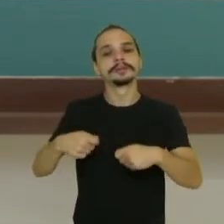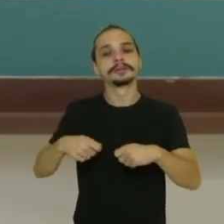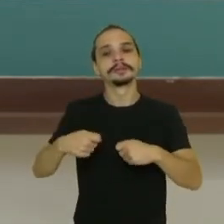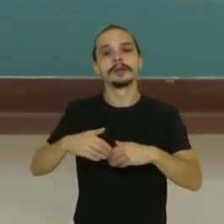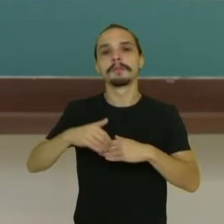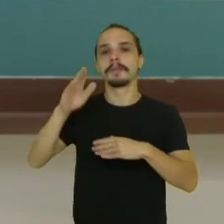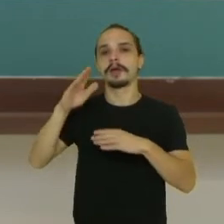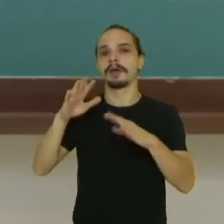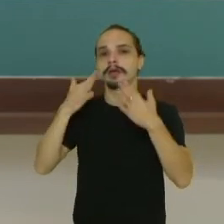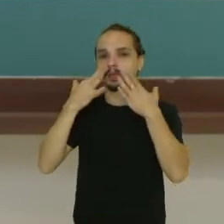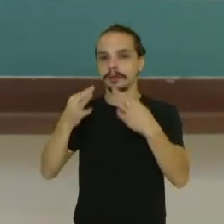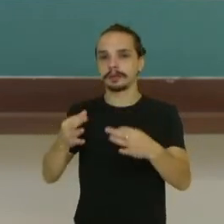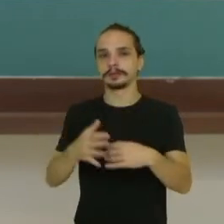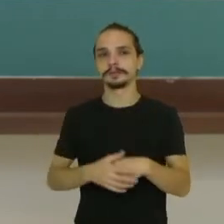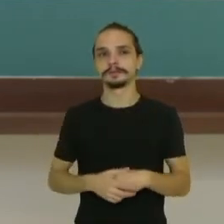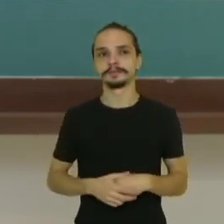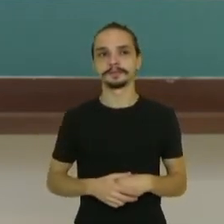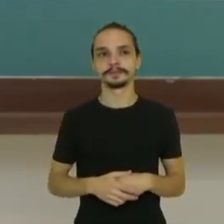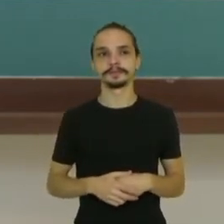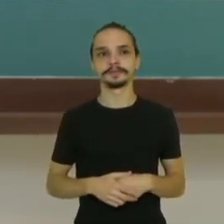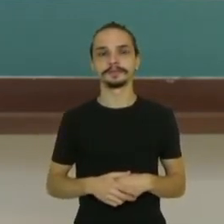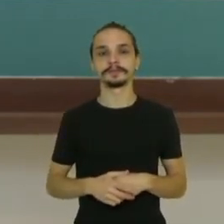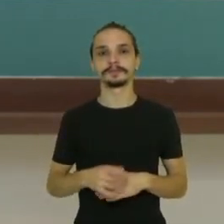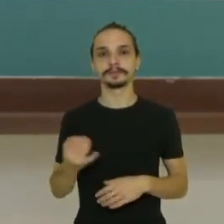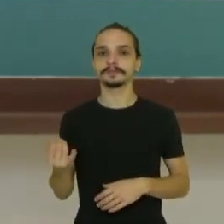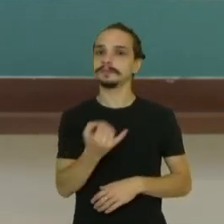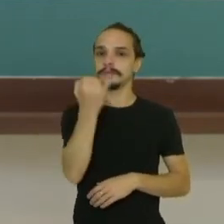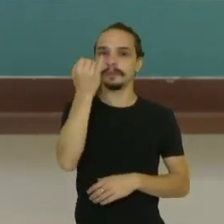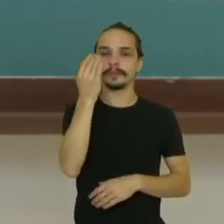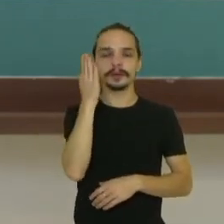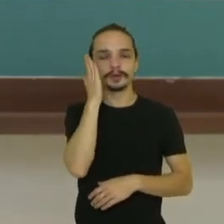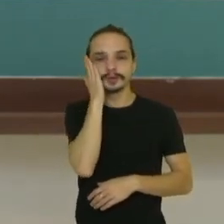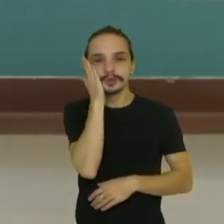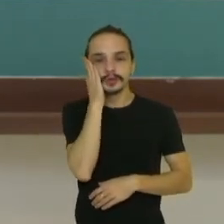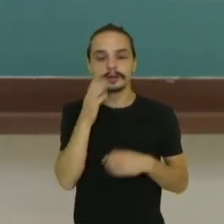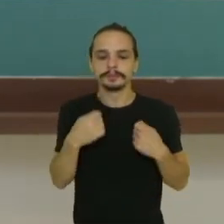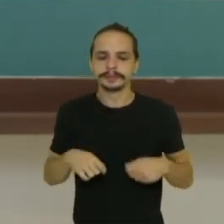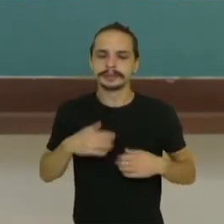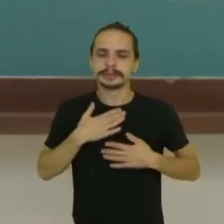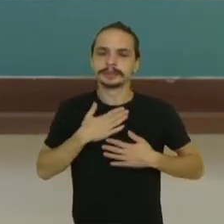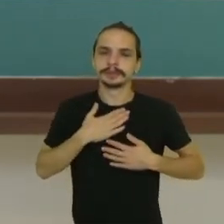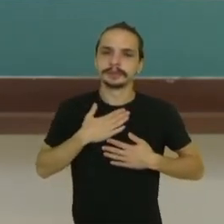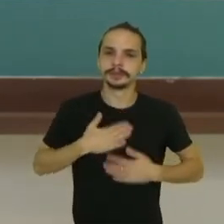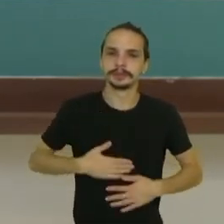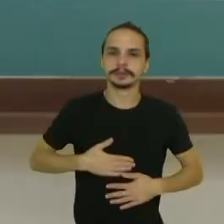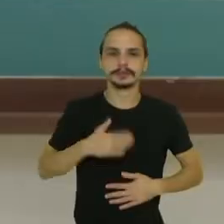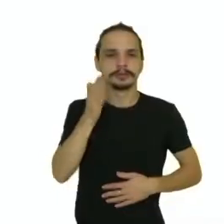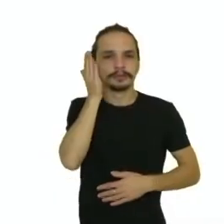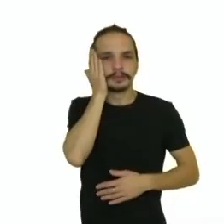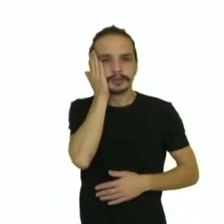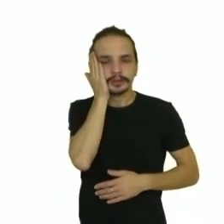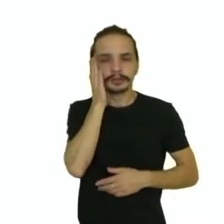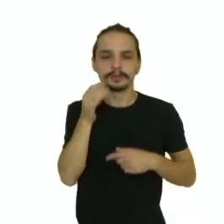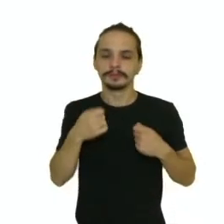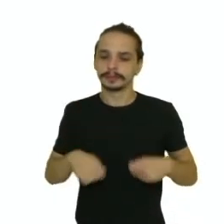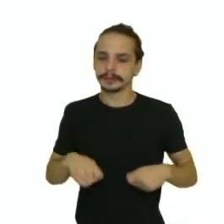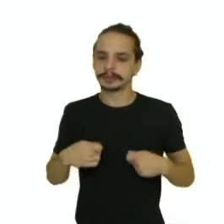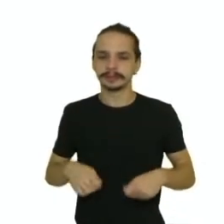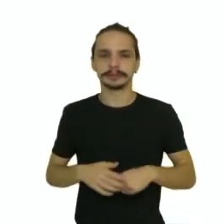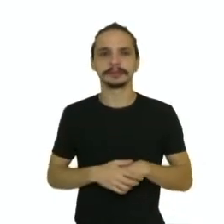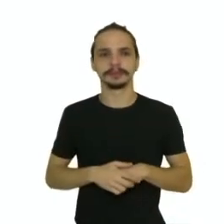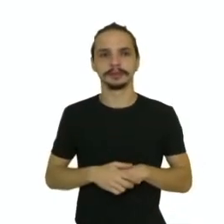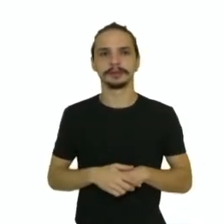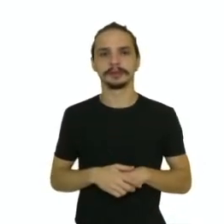importância do Sono pessoal nós precisamos descansar repousar descansar fisicamente repousar biologicamente